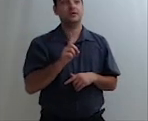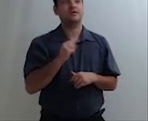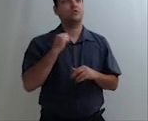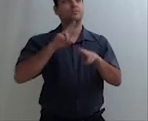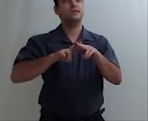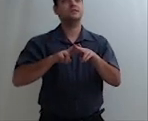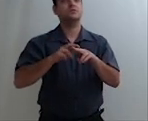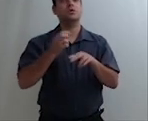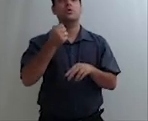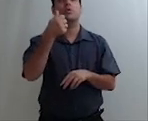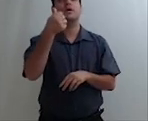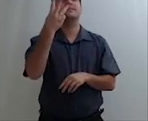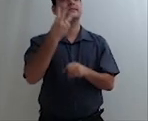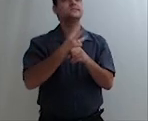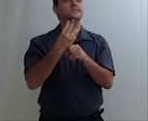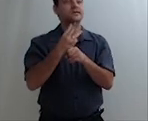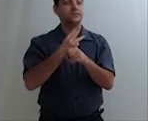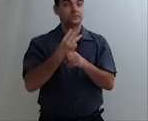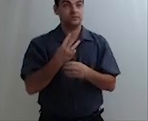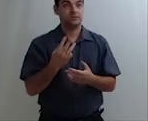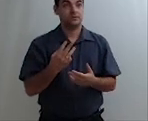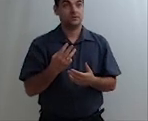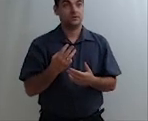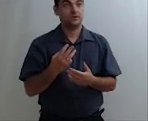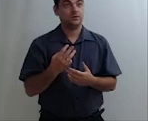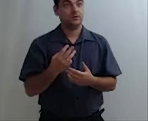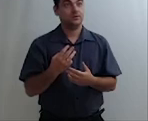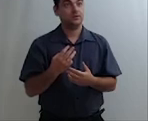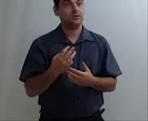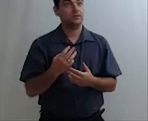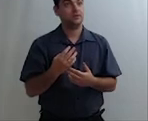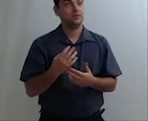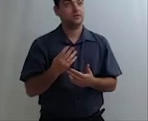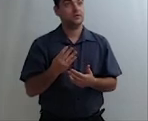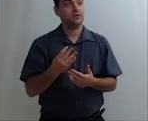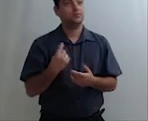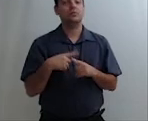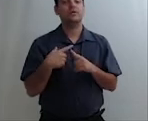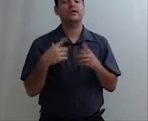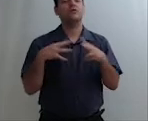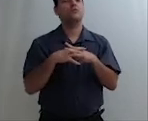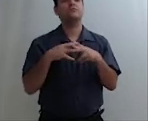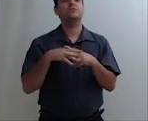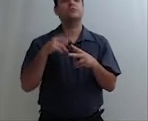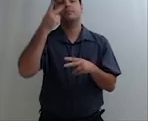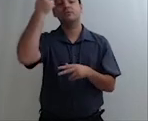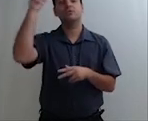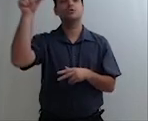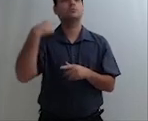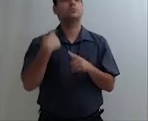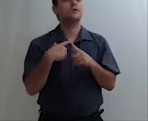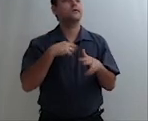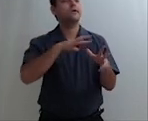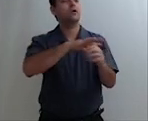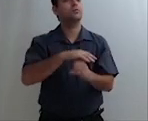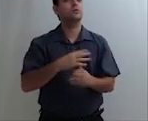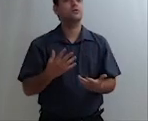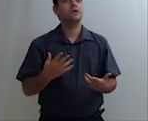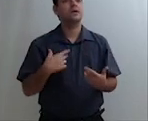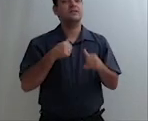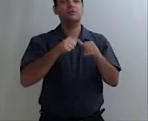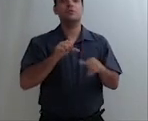quase 3 anos eh confundido com autor de roubos foi condenado a 80